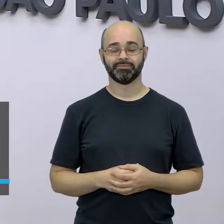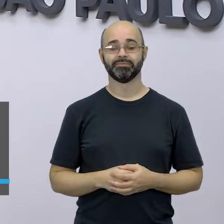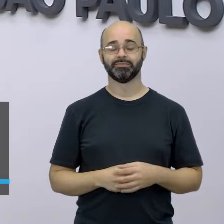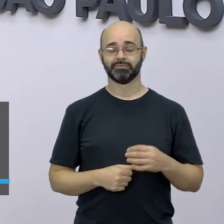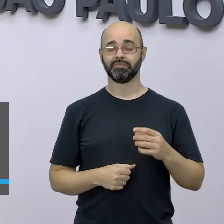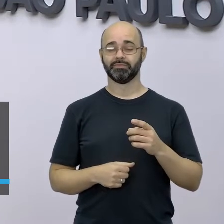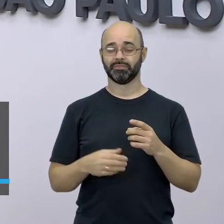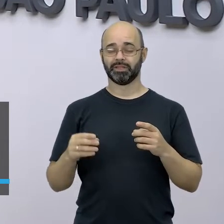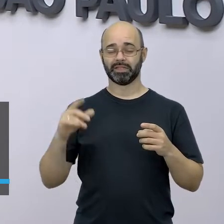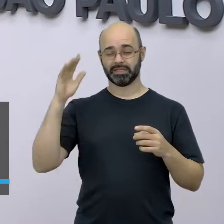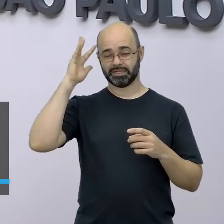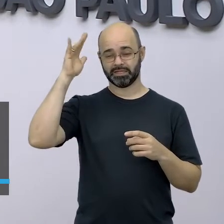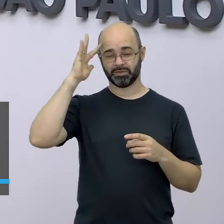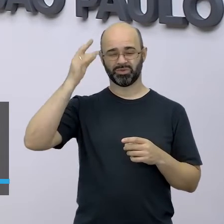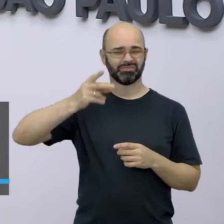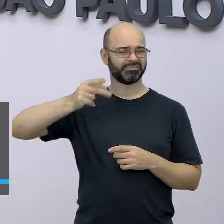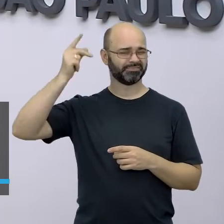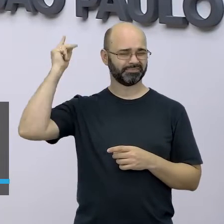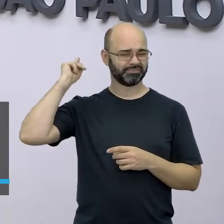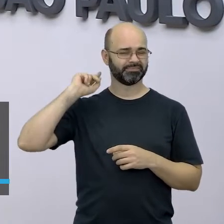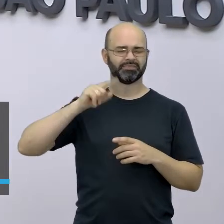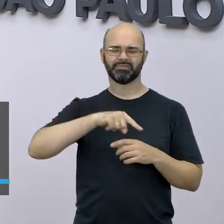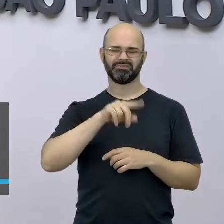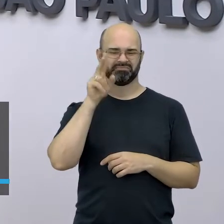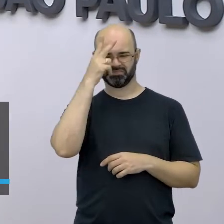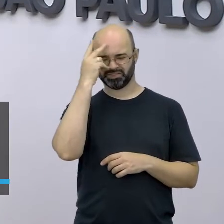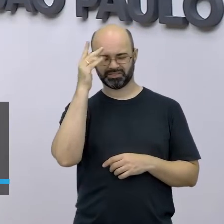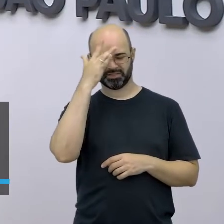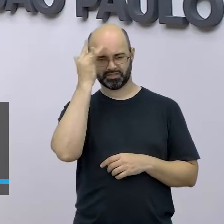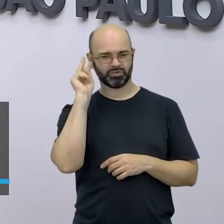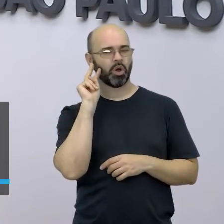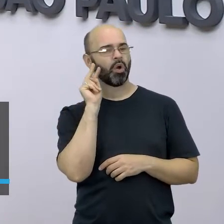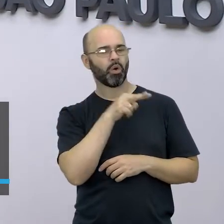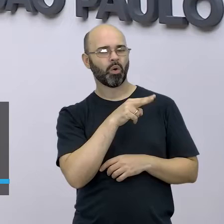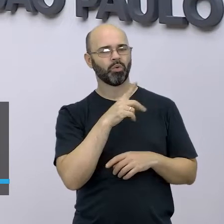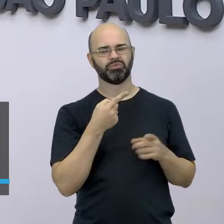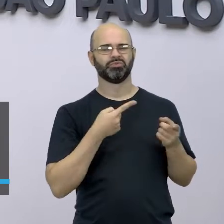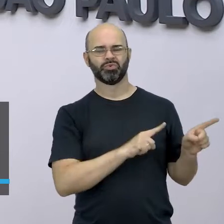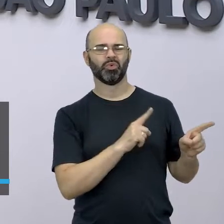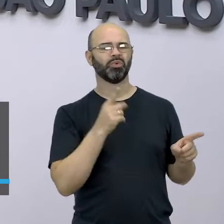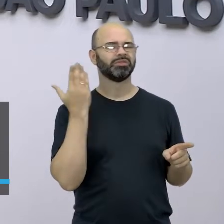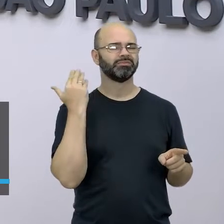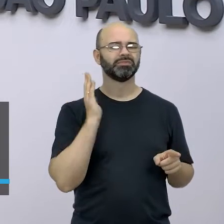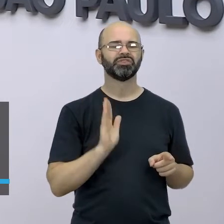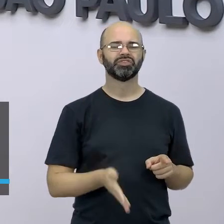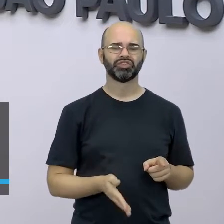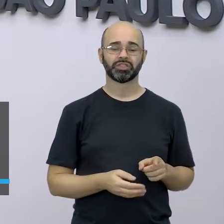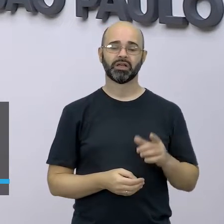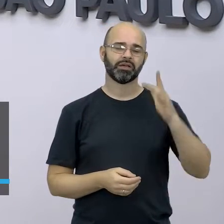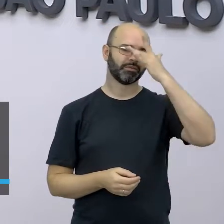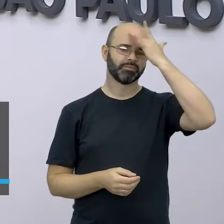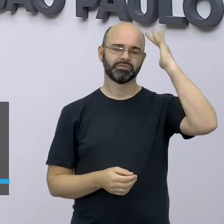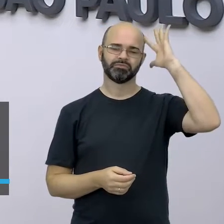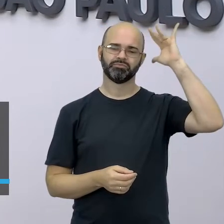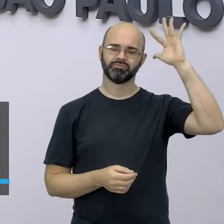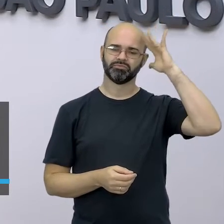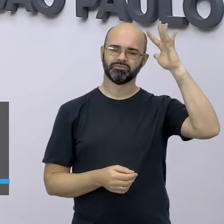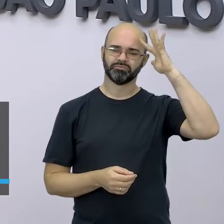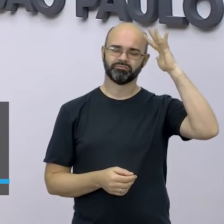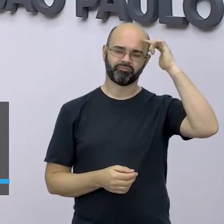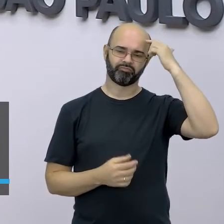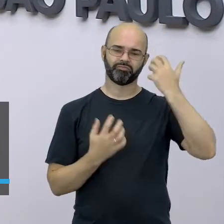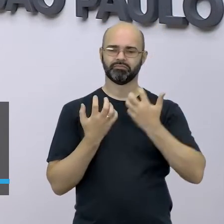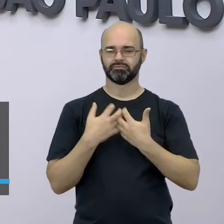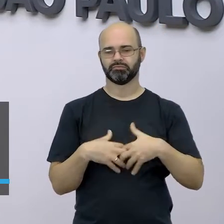amplamente criticadas já há muitas décadas atrás, como por exemplo por teóricos, pensadores, intelectuais